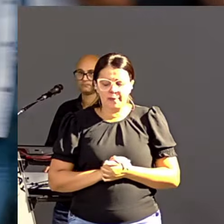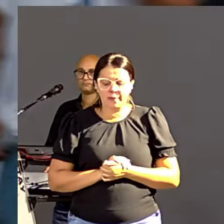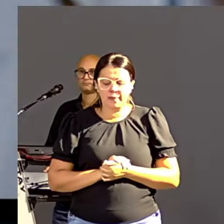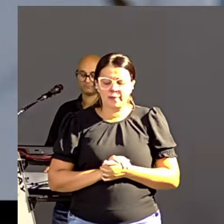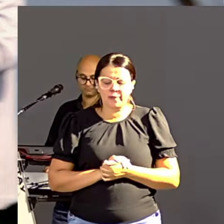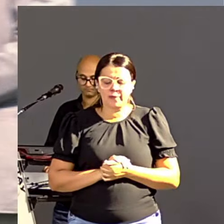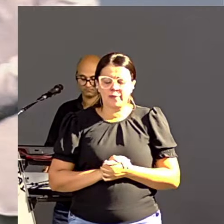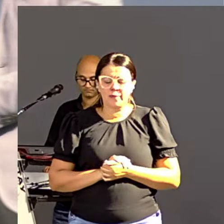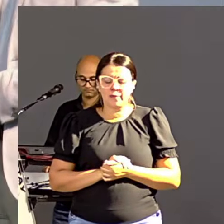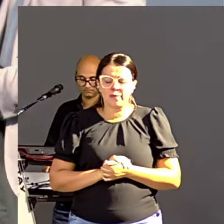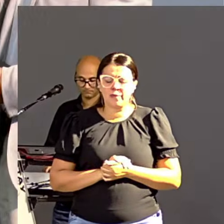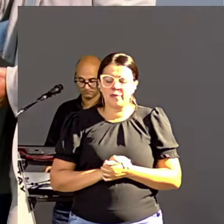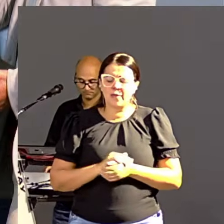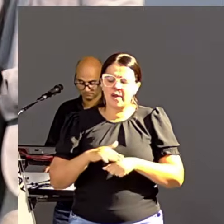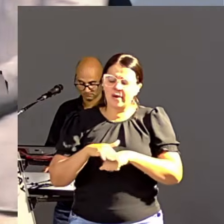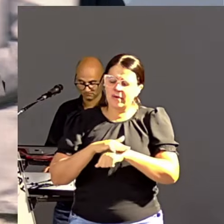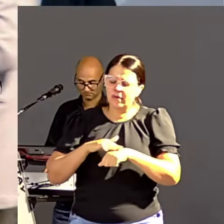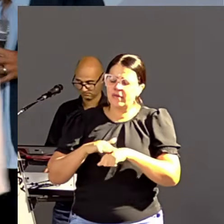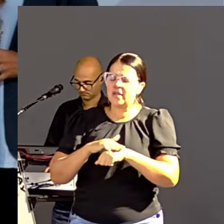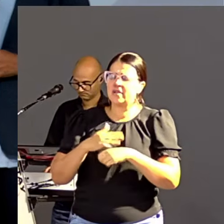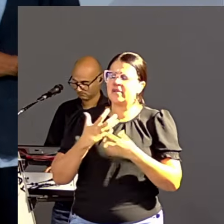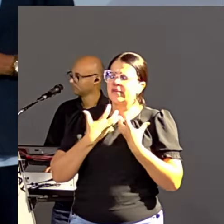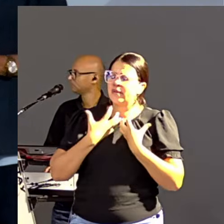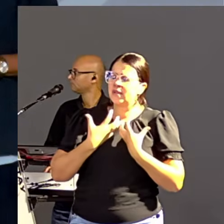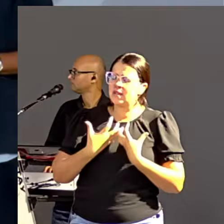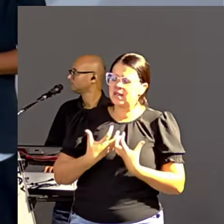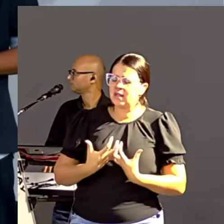Fale do seu cansaço.